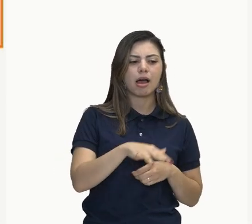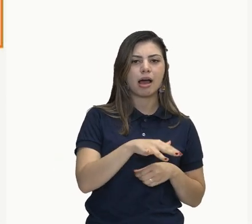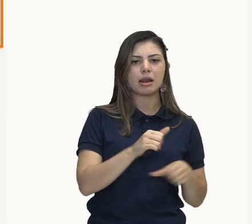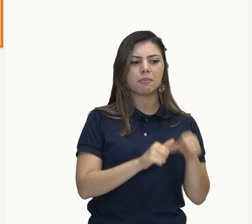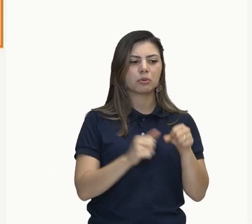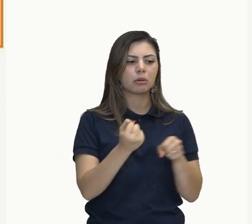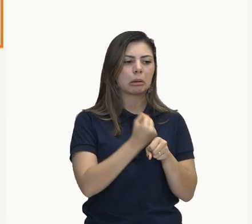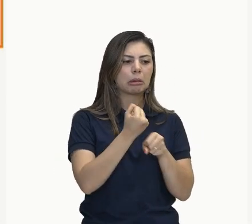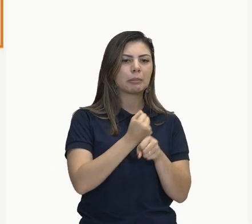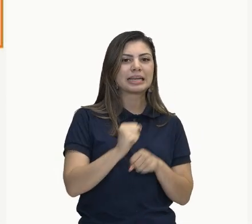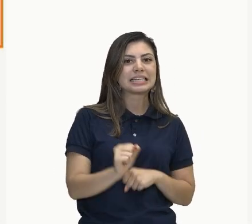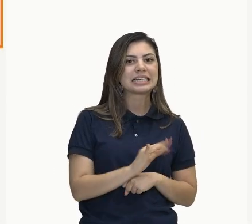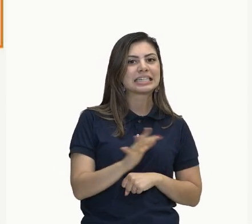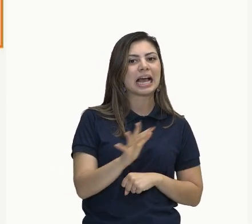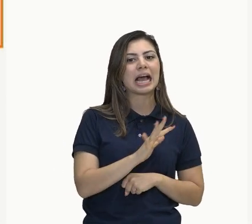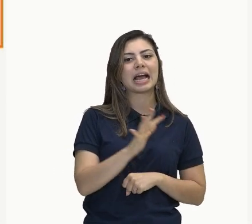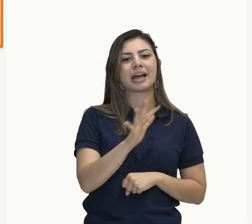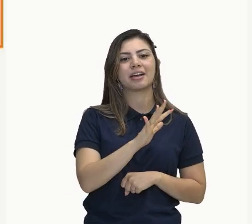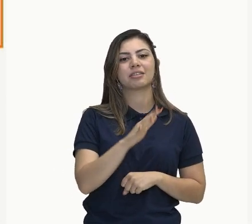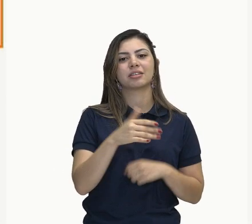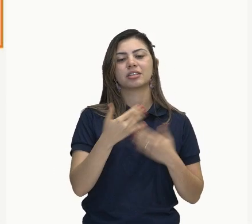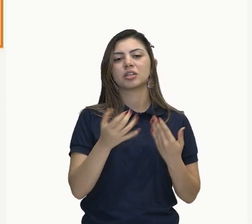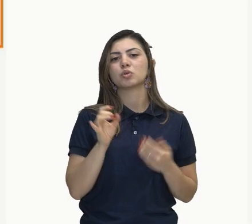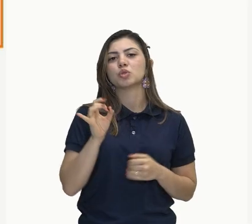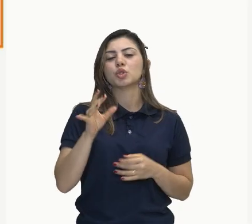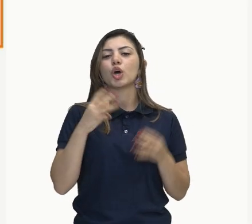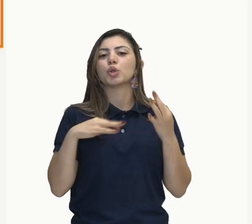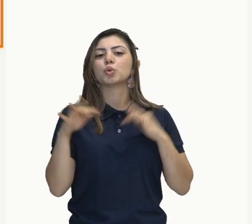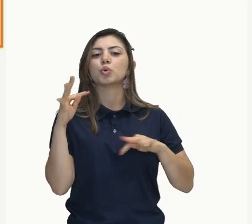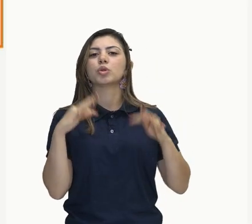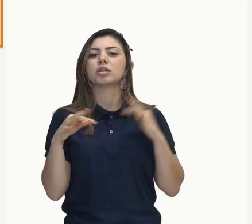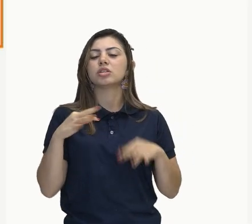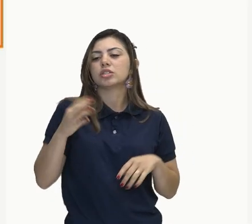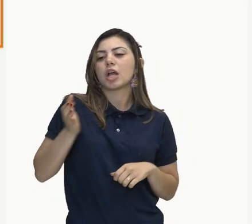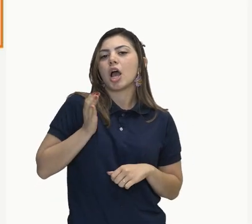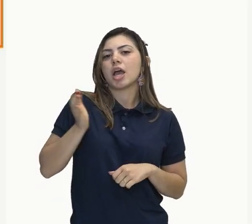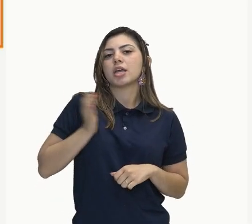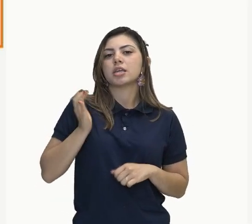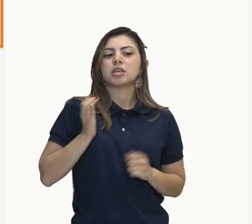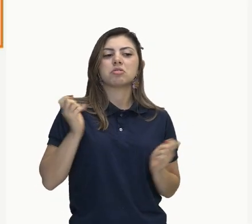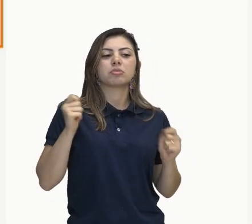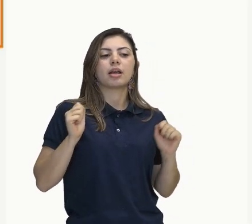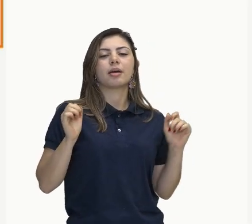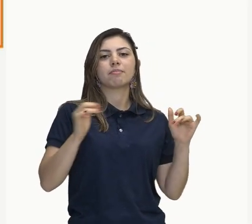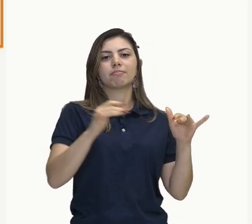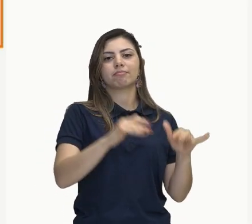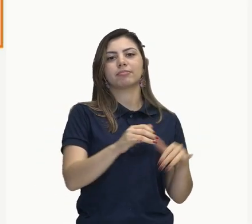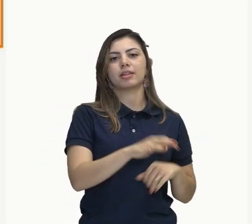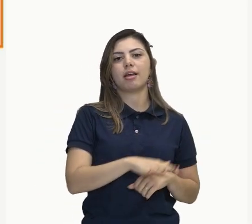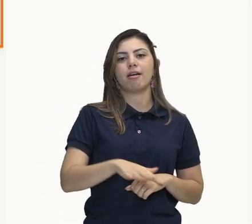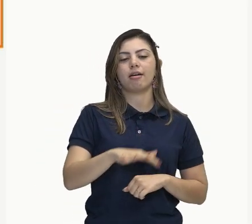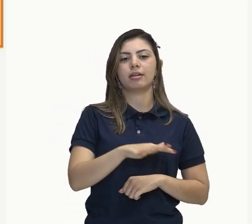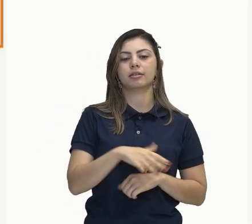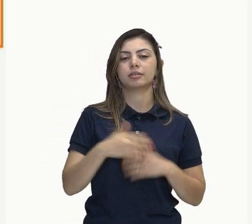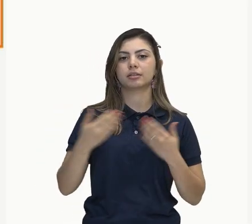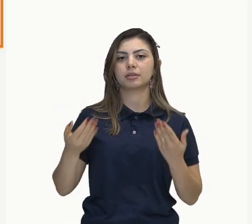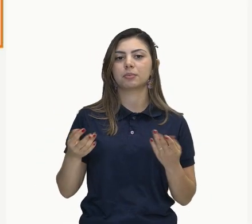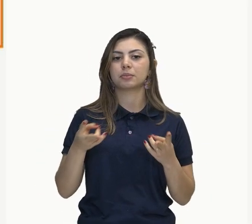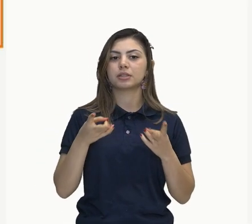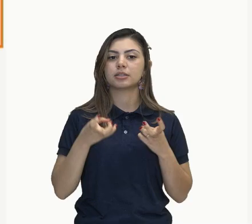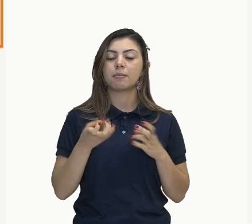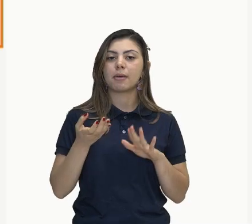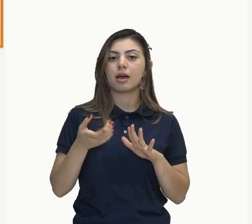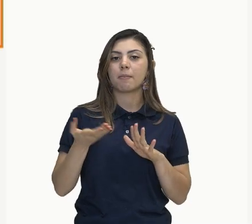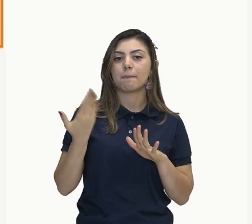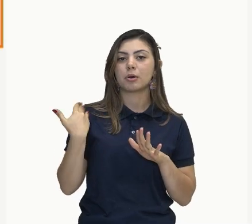local. E ao encarecer, eu faço que apenas os turistas e os ricos tenham acesso àquele local. Então, antes da gentrificação,